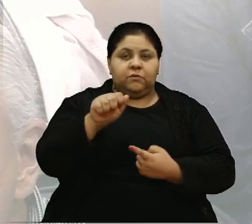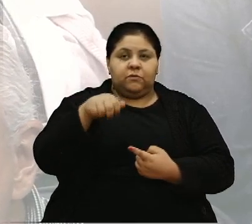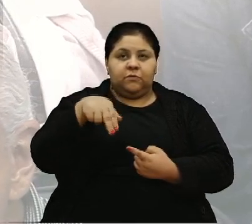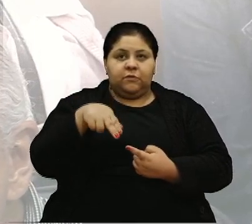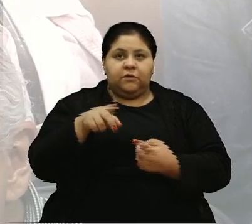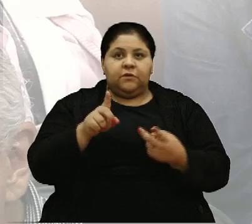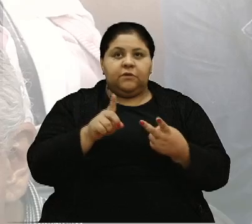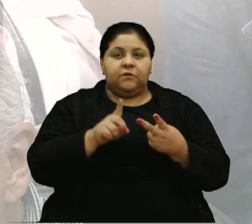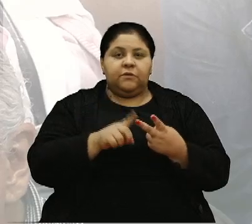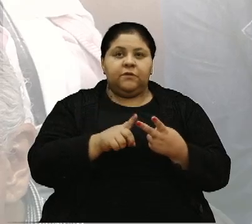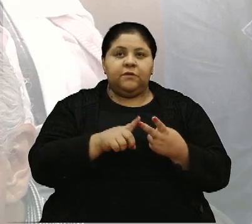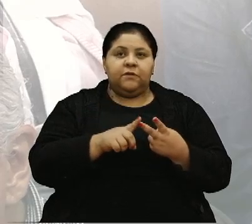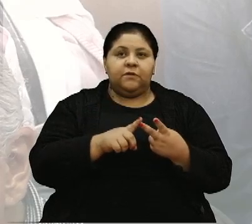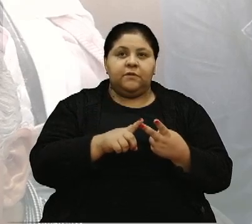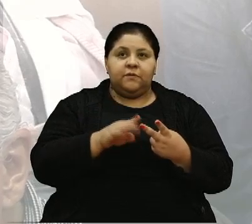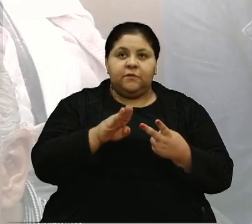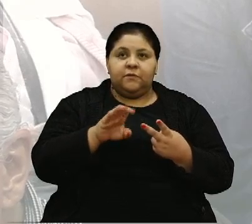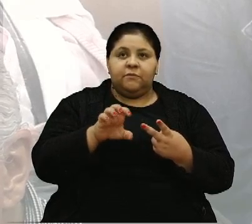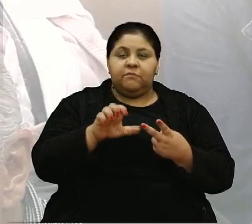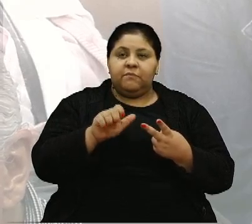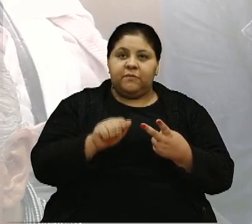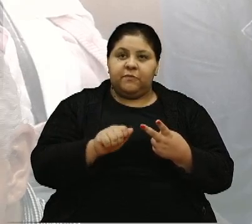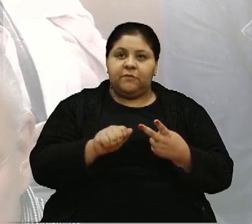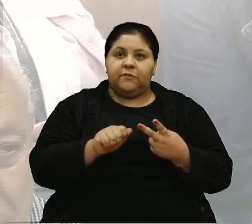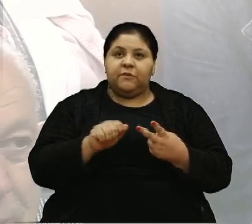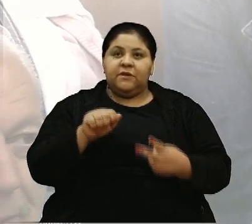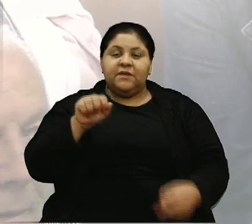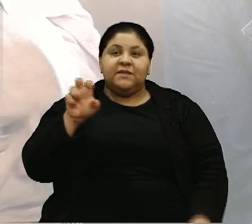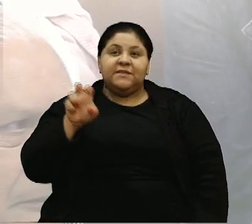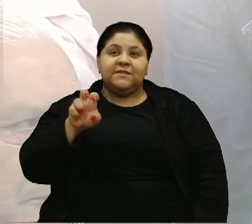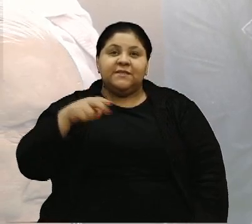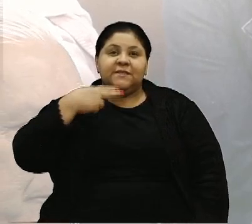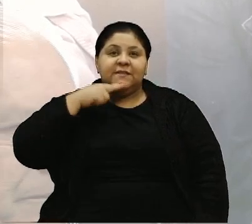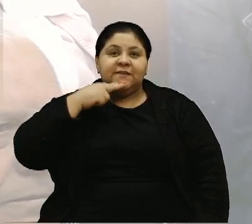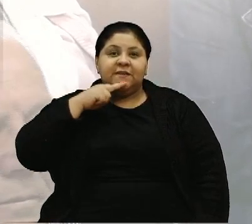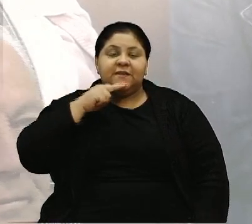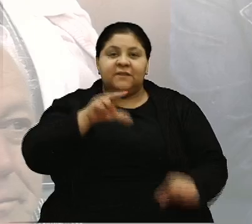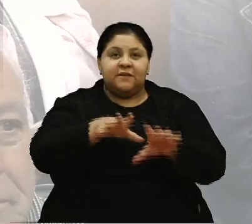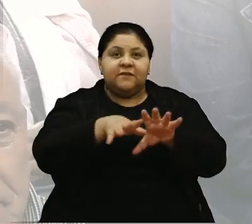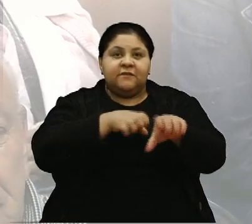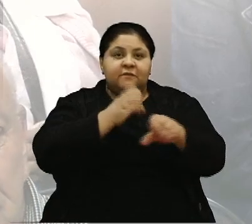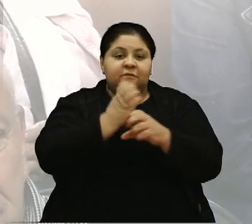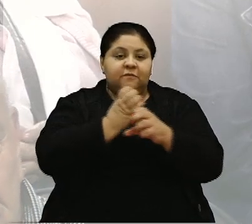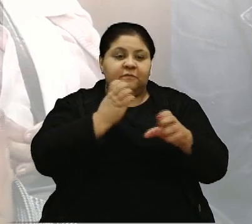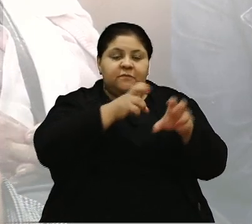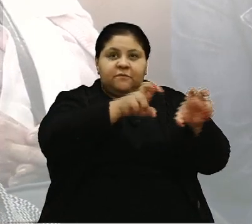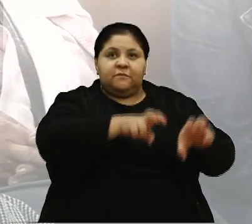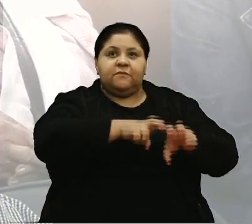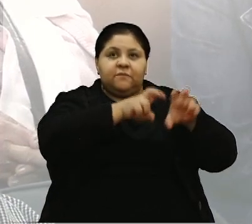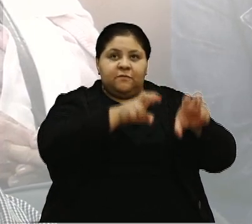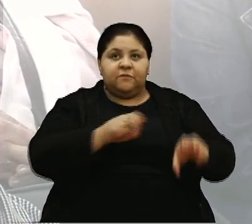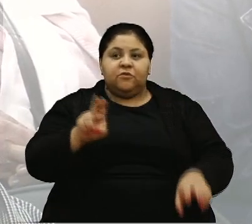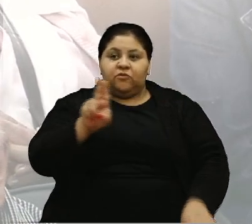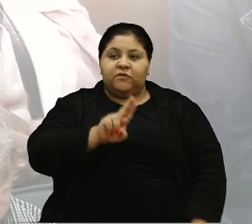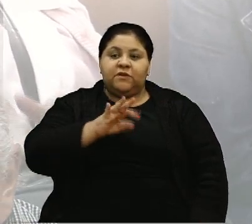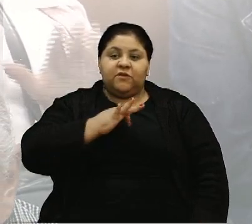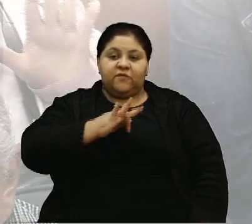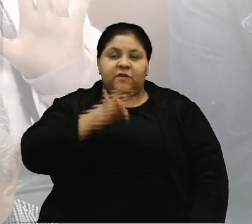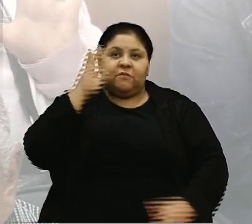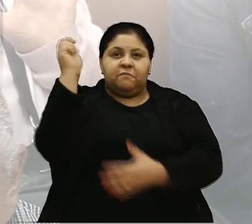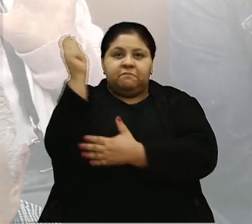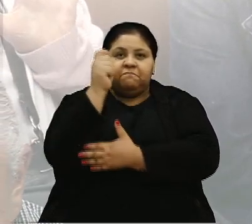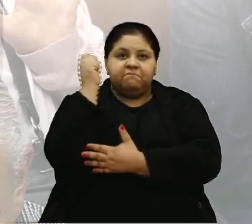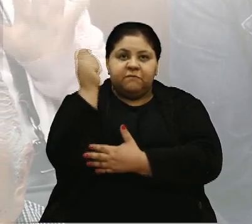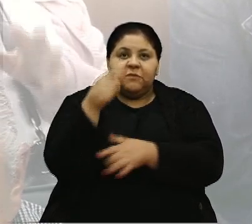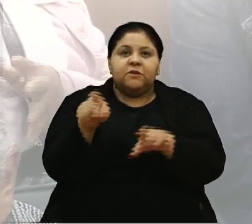Gianfranco Perassolo e Beatriz Perassolo, e 5 netos. Formou-se em engenheiro agrônomo na Universidade Federal do Rio Grande do Sul